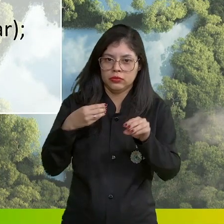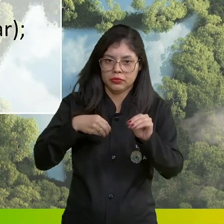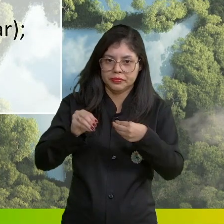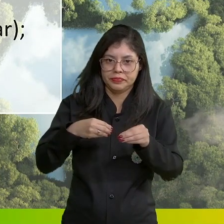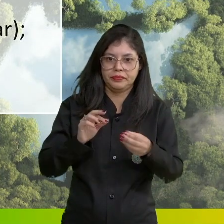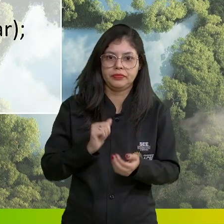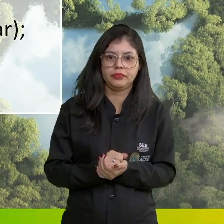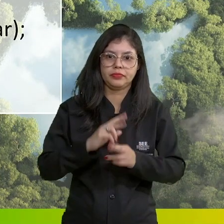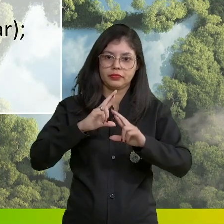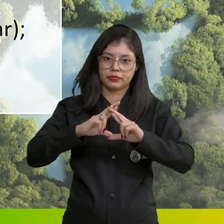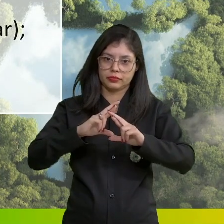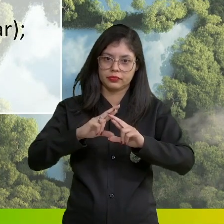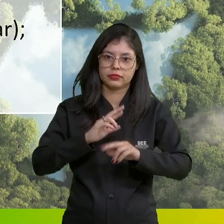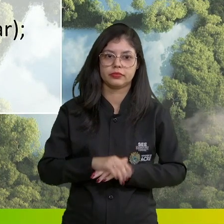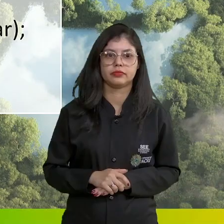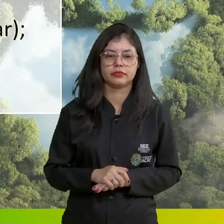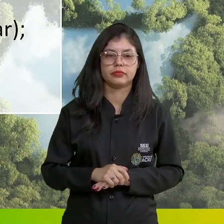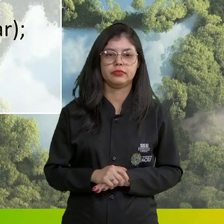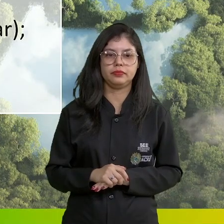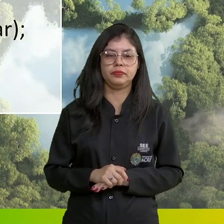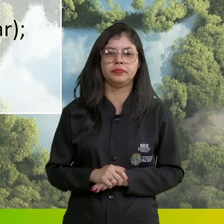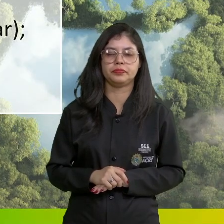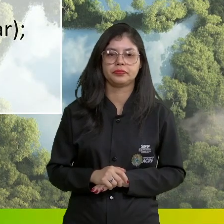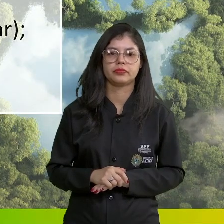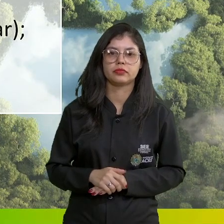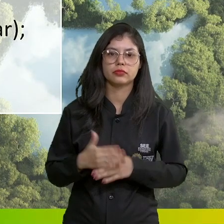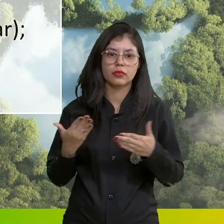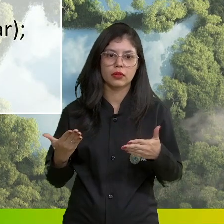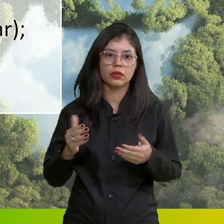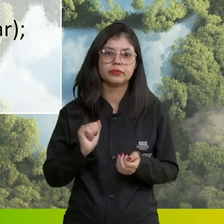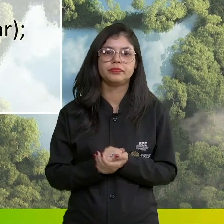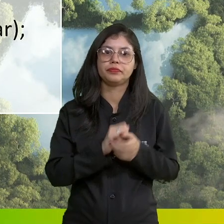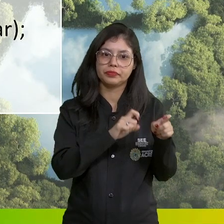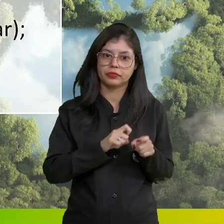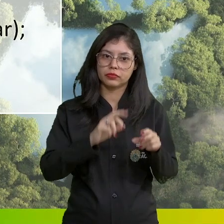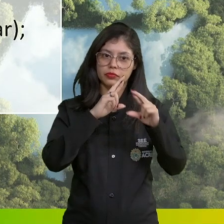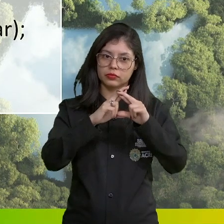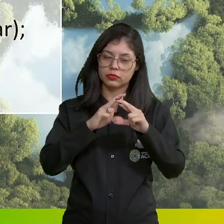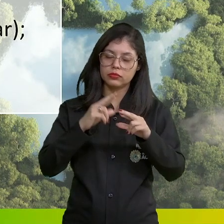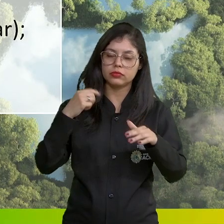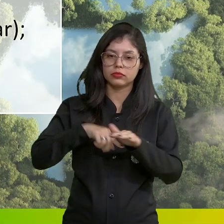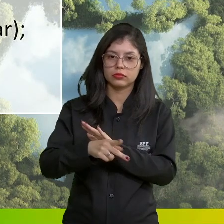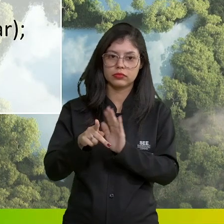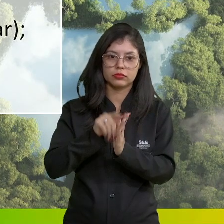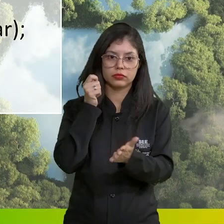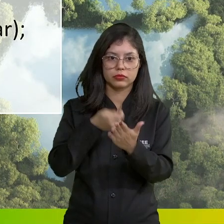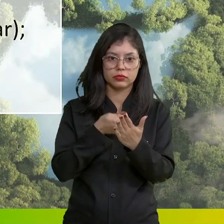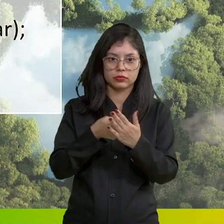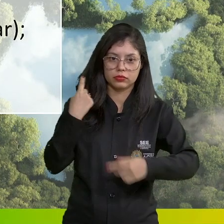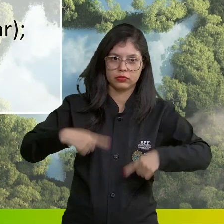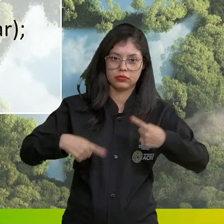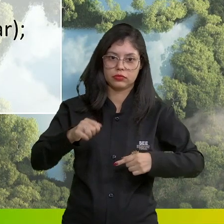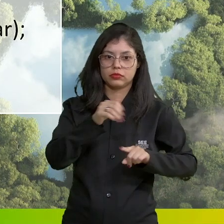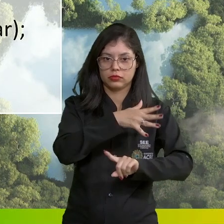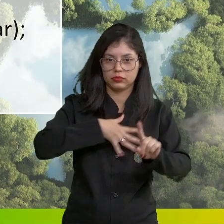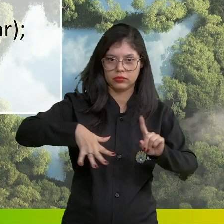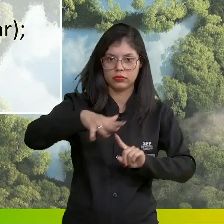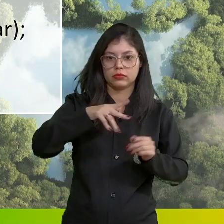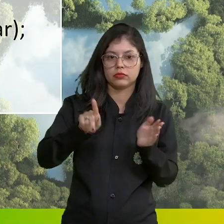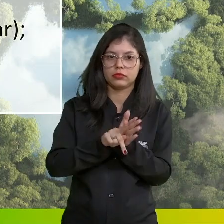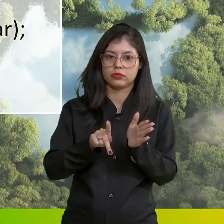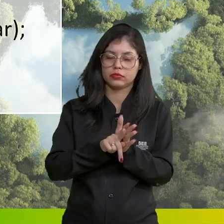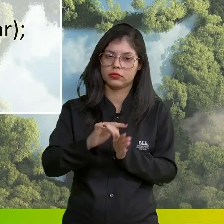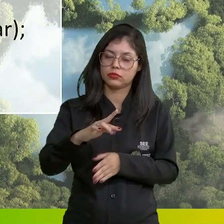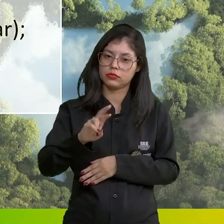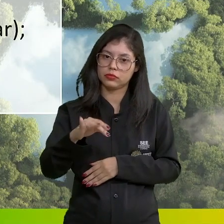plástico, reciclar, tá? Temos aí a agricultura sustentável também entra nesse aspecto e cobrança de políticas